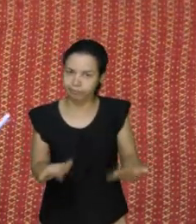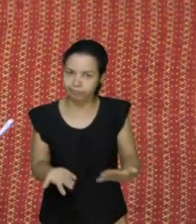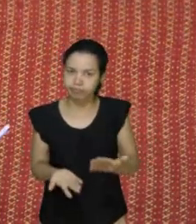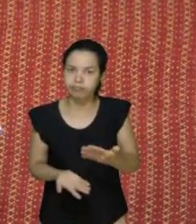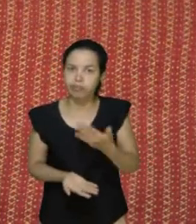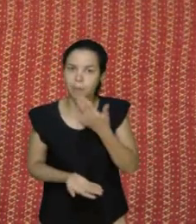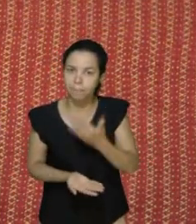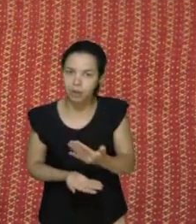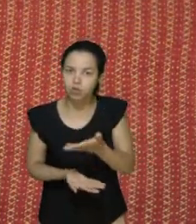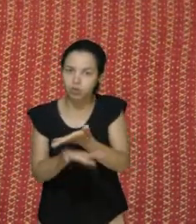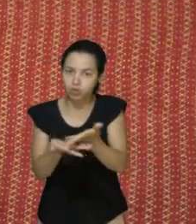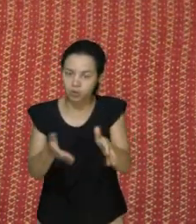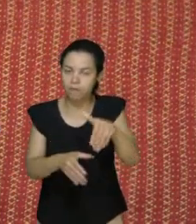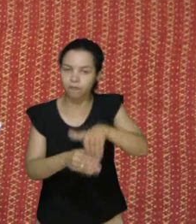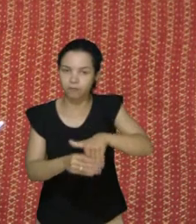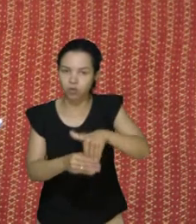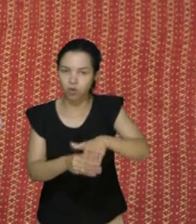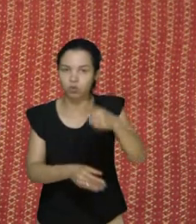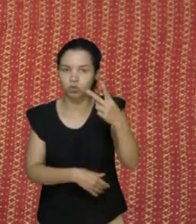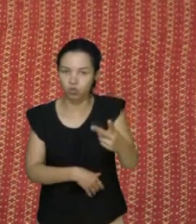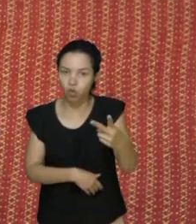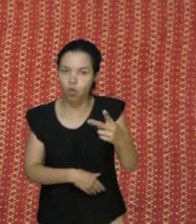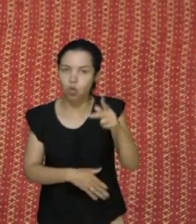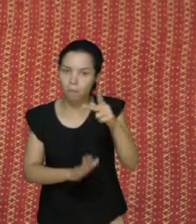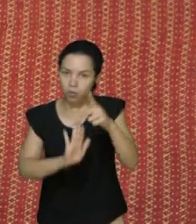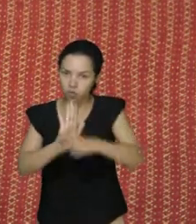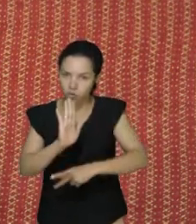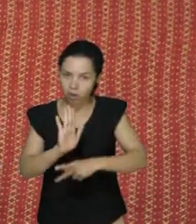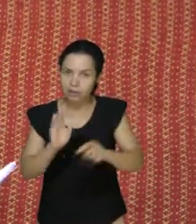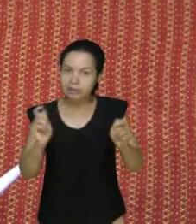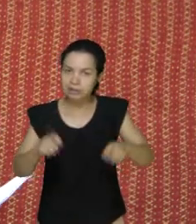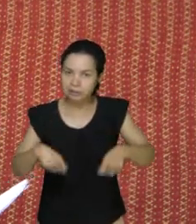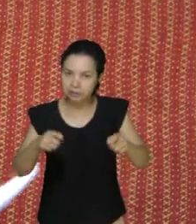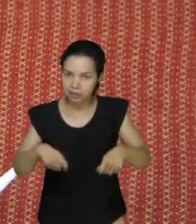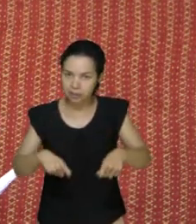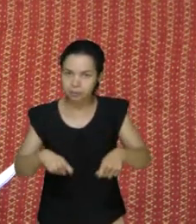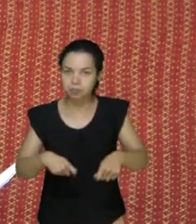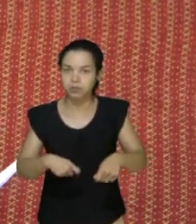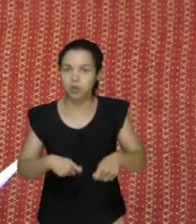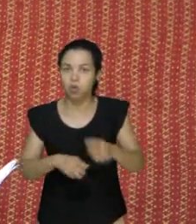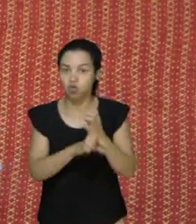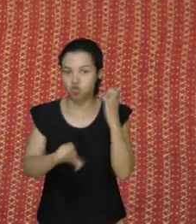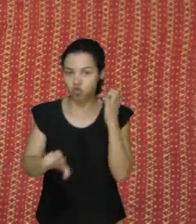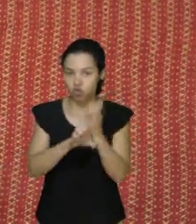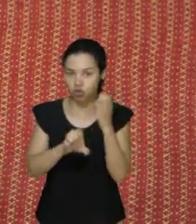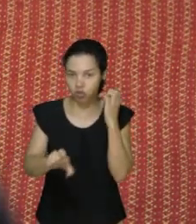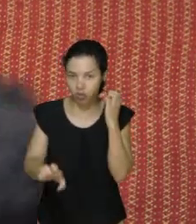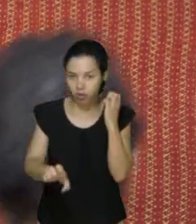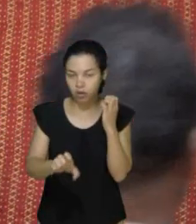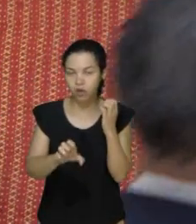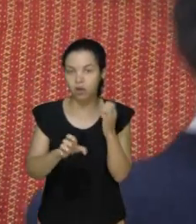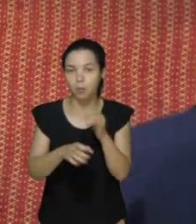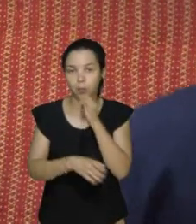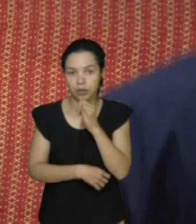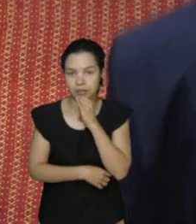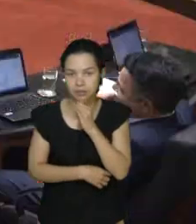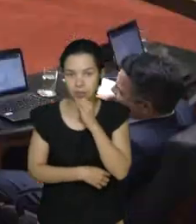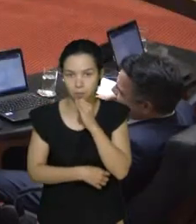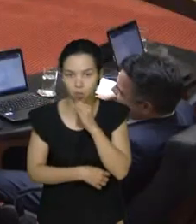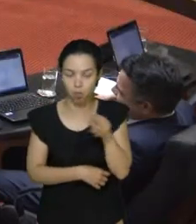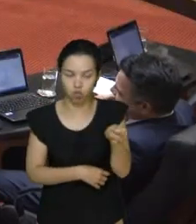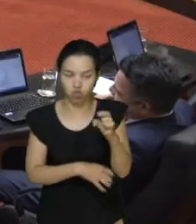vote 2 para que esse projeto tenha condições de que os engenheiros, por exemplo, de repente vai um